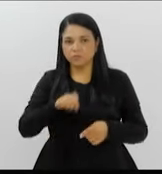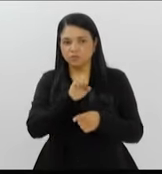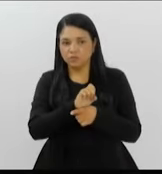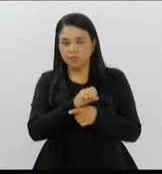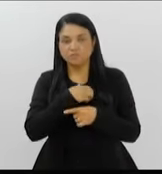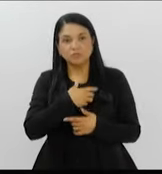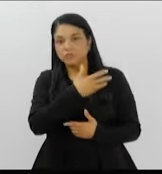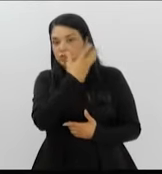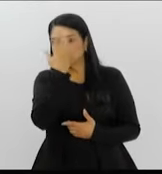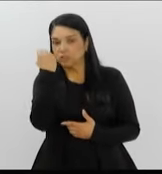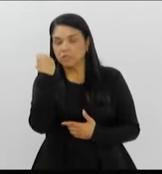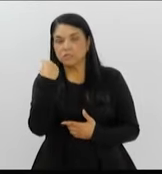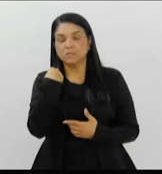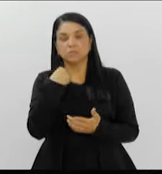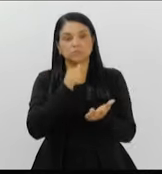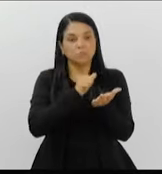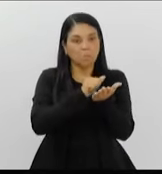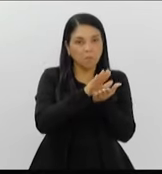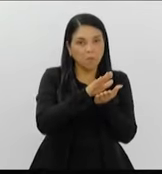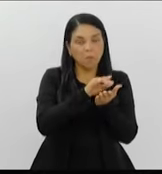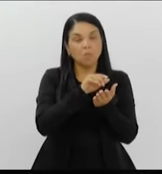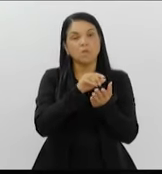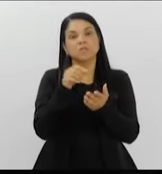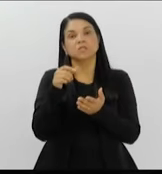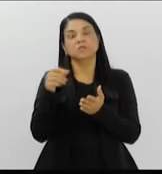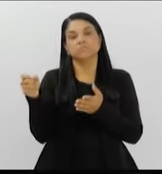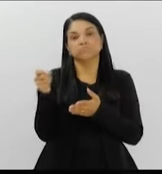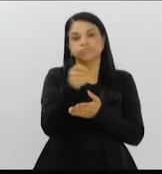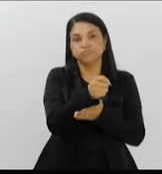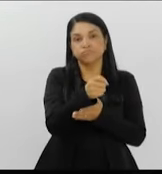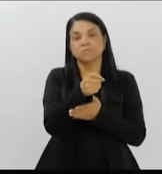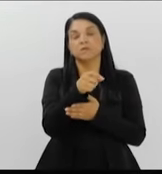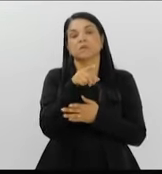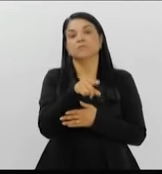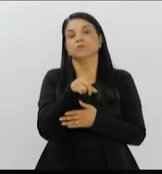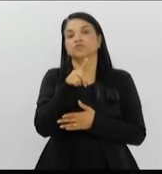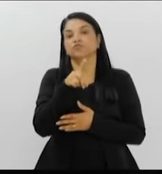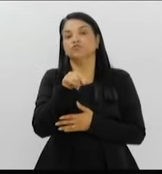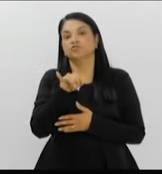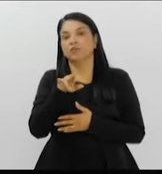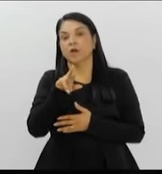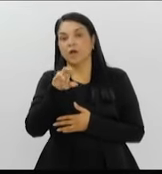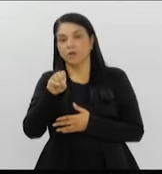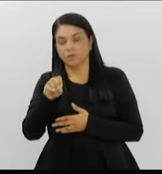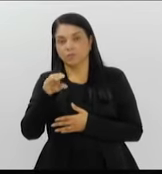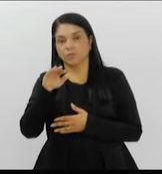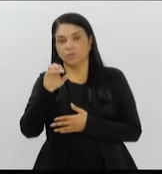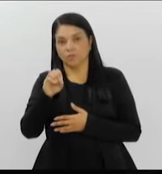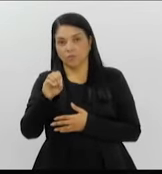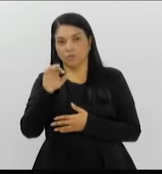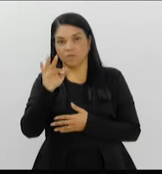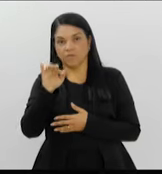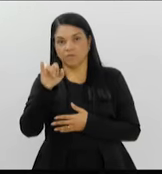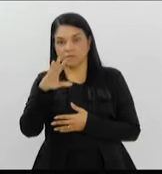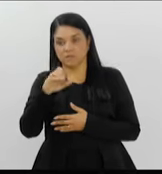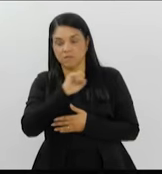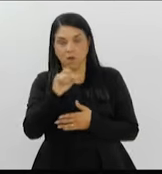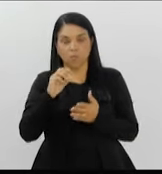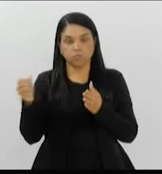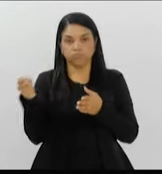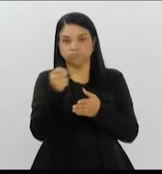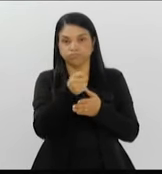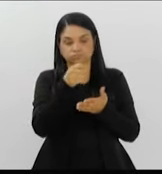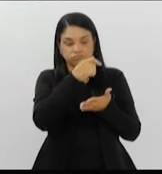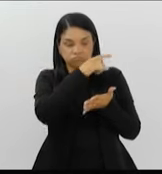nomeação e exoneração se faz pelo Diário Oficial. E, finalmente, no Diário